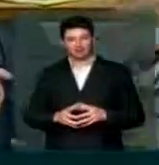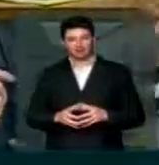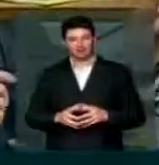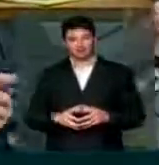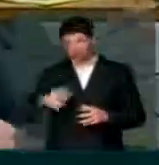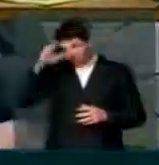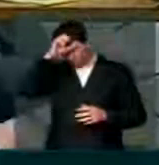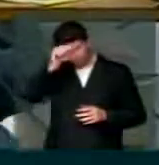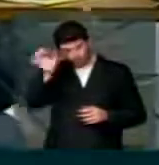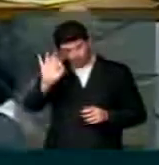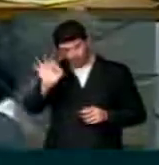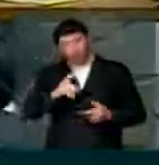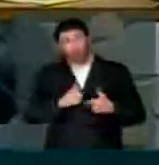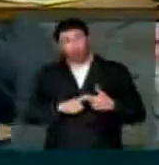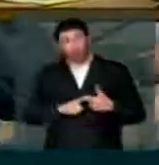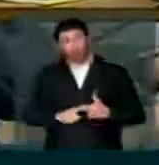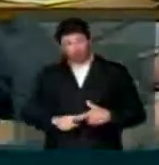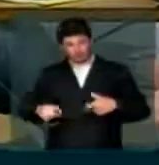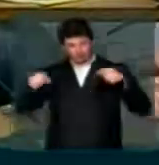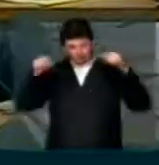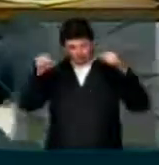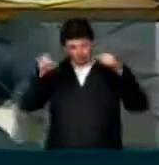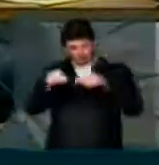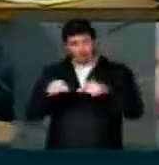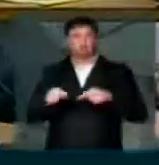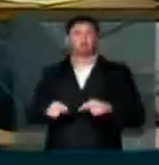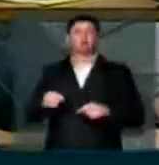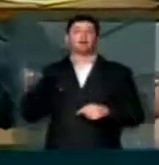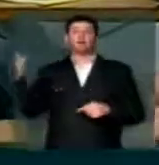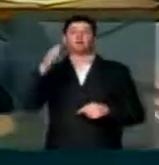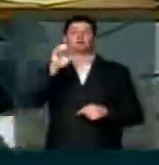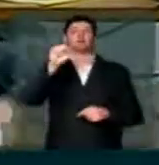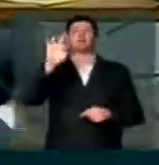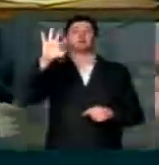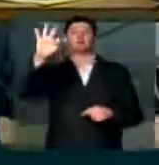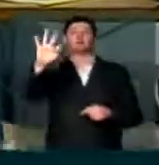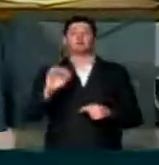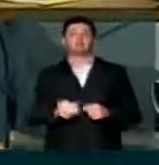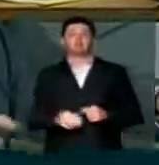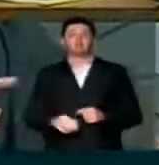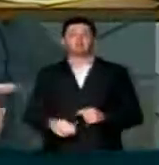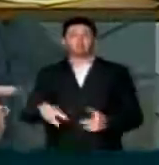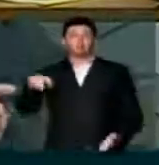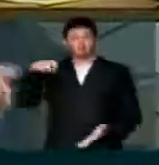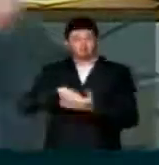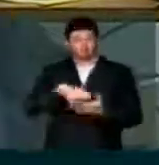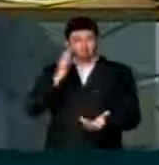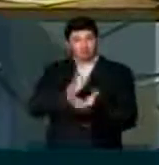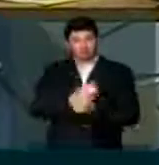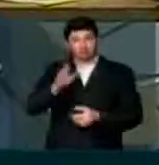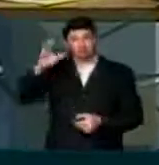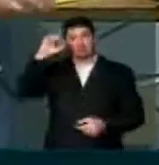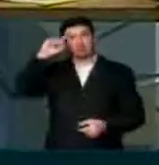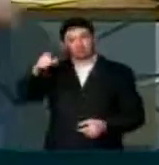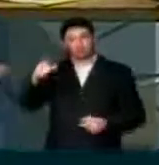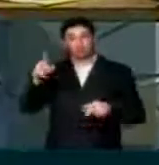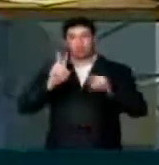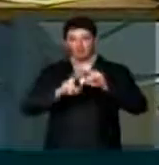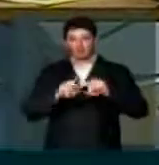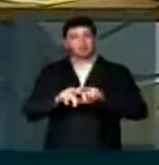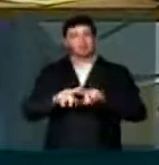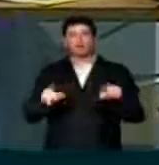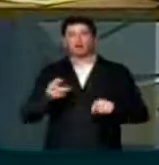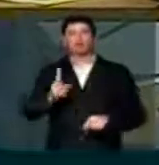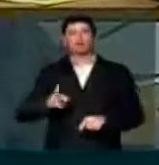Não aprenderam, porque lá foram à ação, foram ao Supremo Tribunal Federal, foram condenados, mas o esquema é o